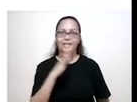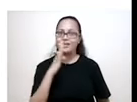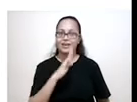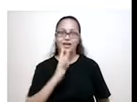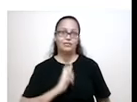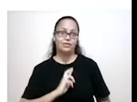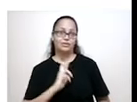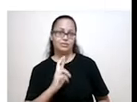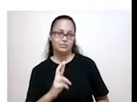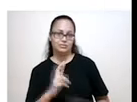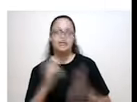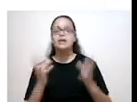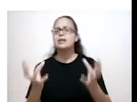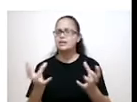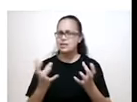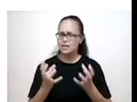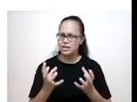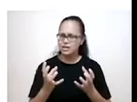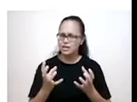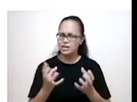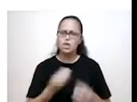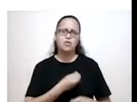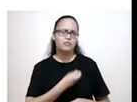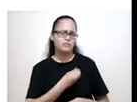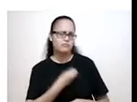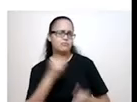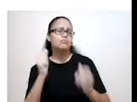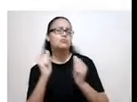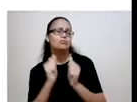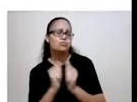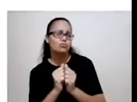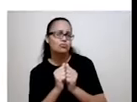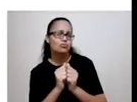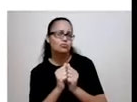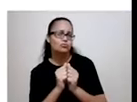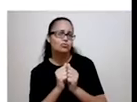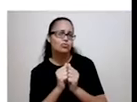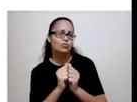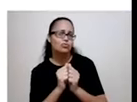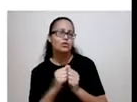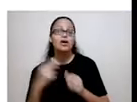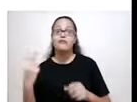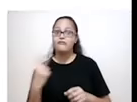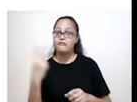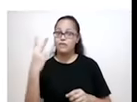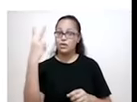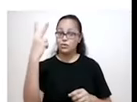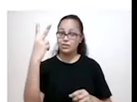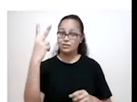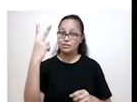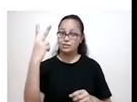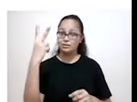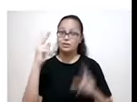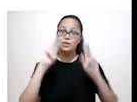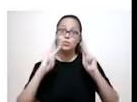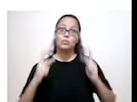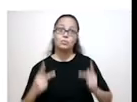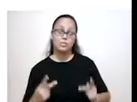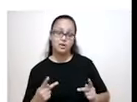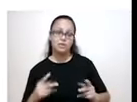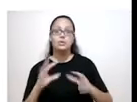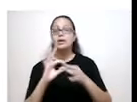Eles queriam conviver com ela, mas valorizando a ação humana e a liberdade de